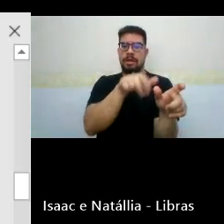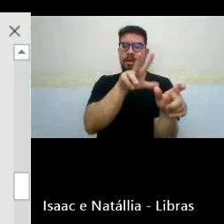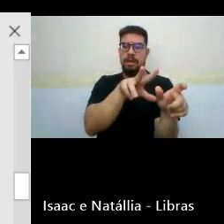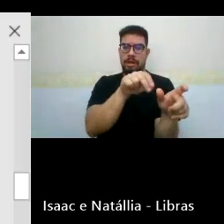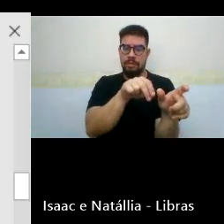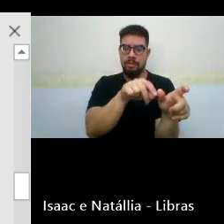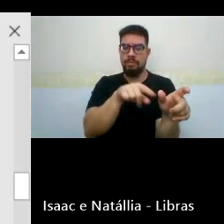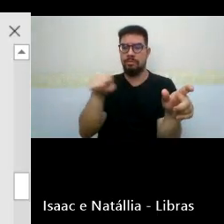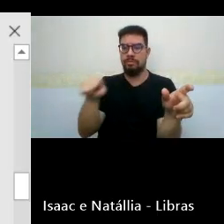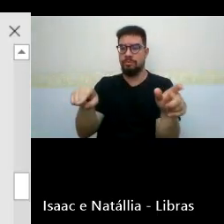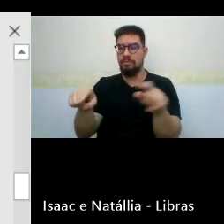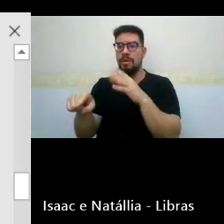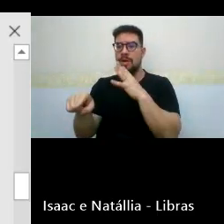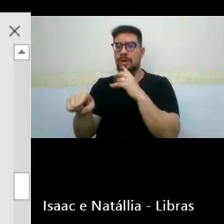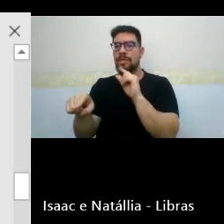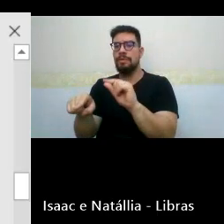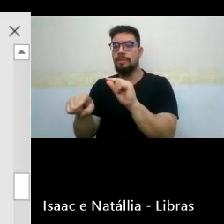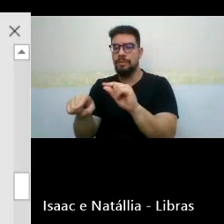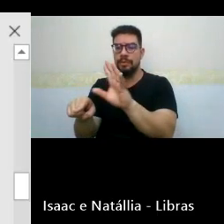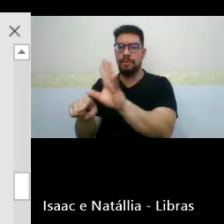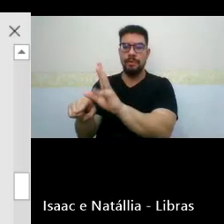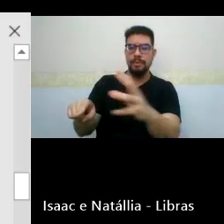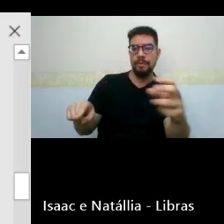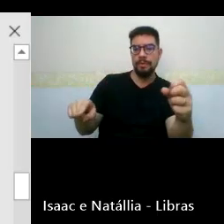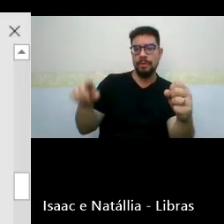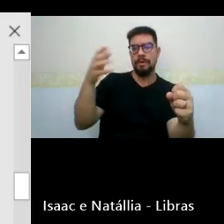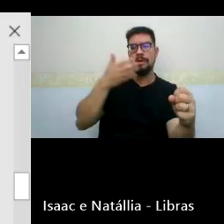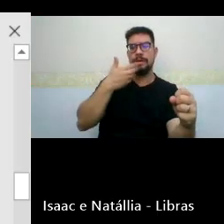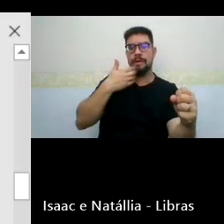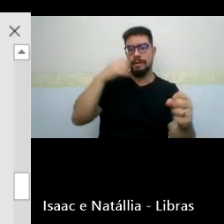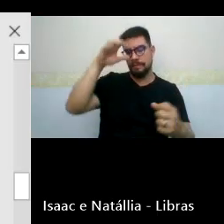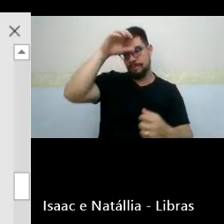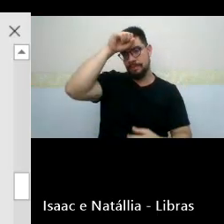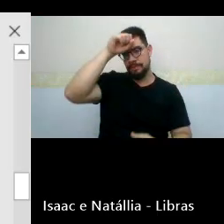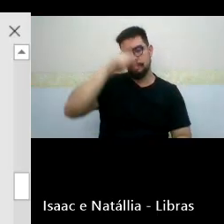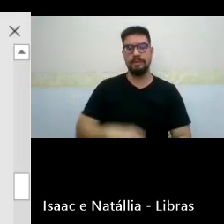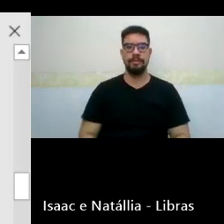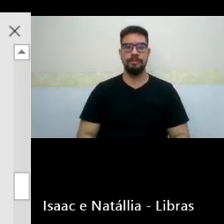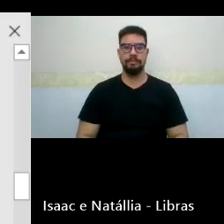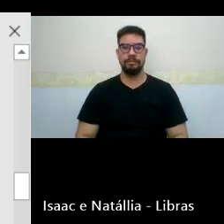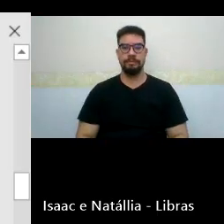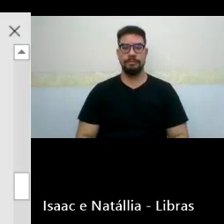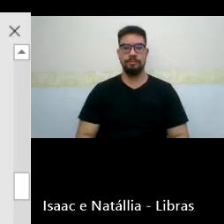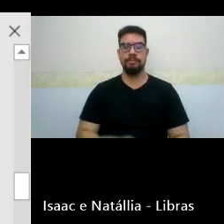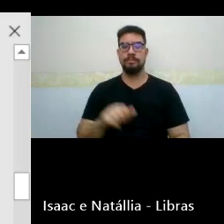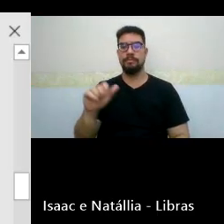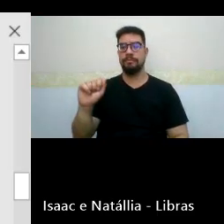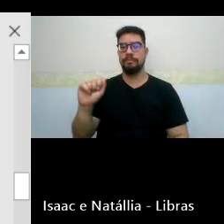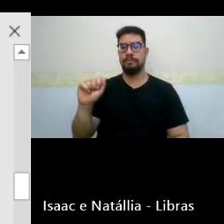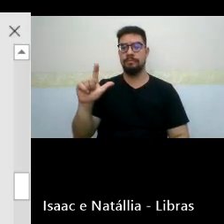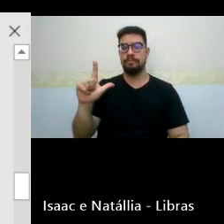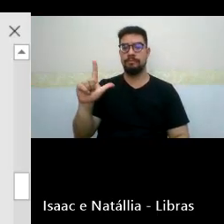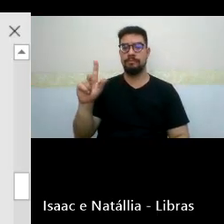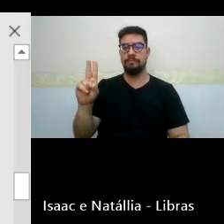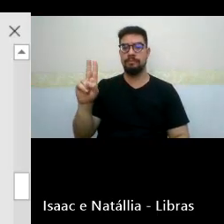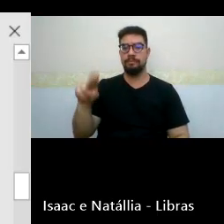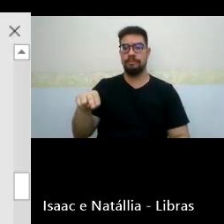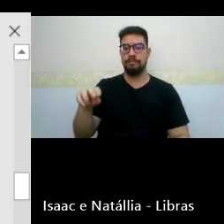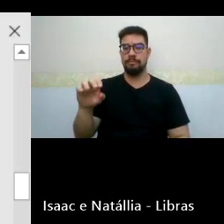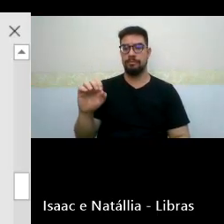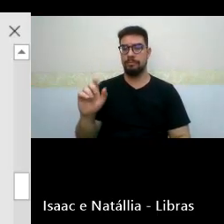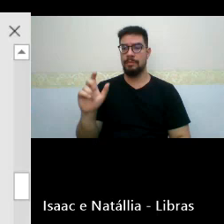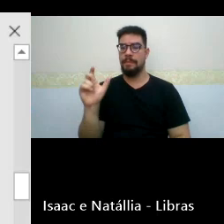é o objeto do conhecimento. Eu vou abrir um parênteses aqui. Essa palavra aluno, eu evito de usar,